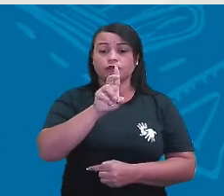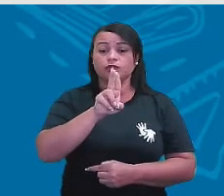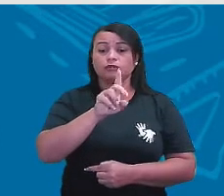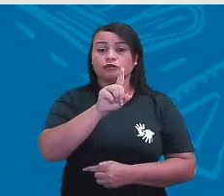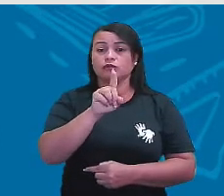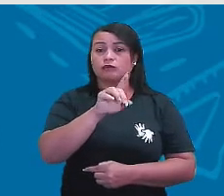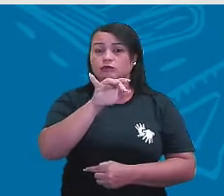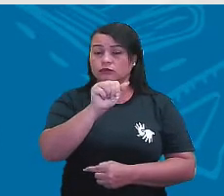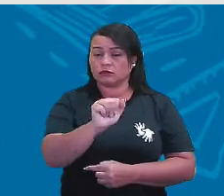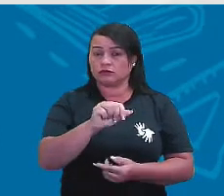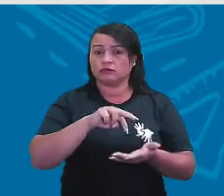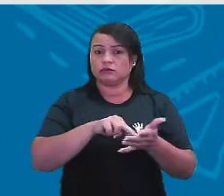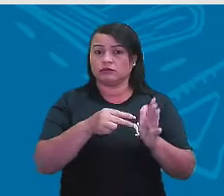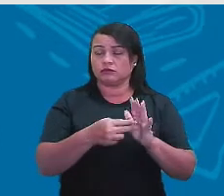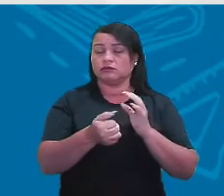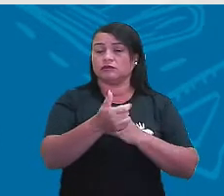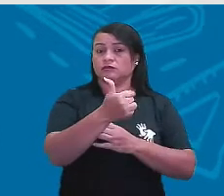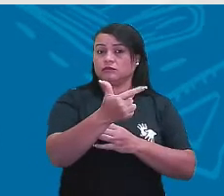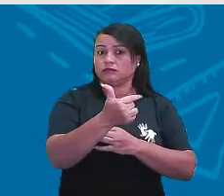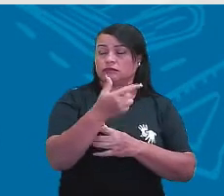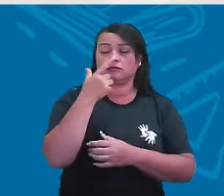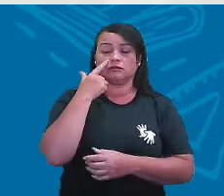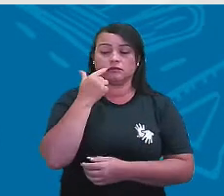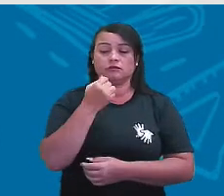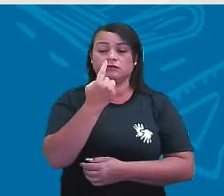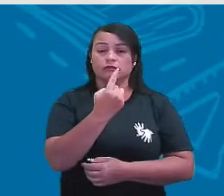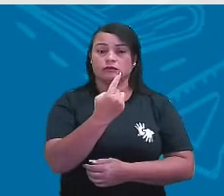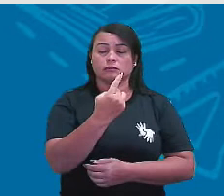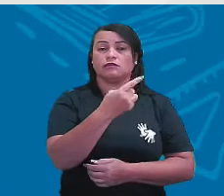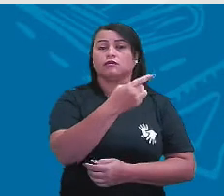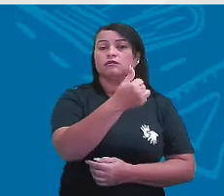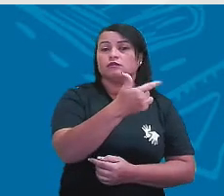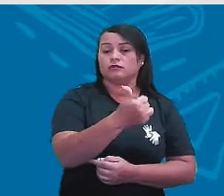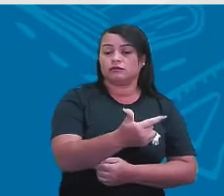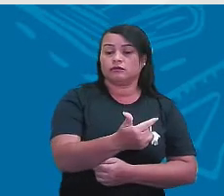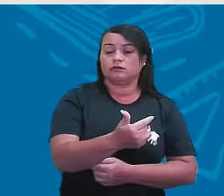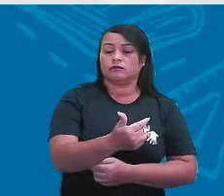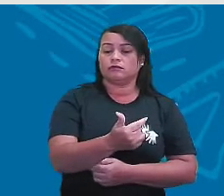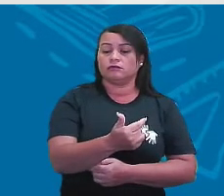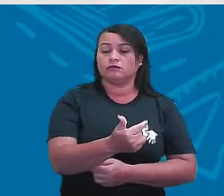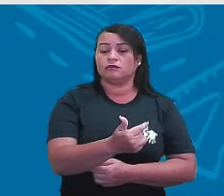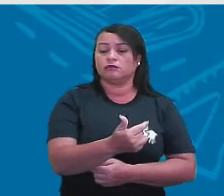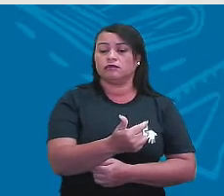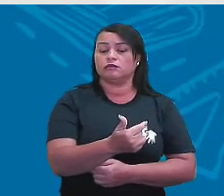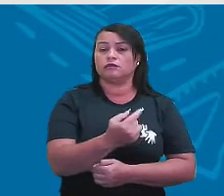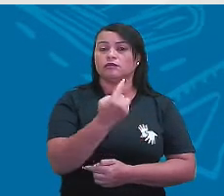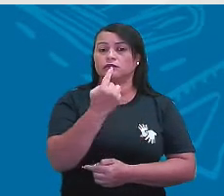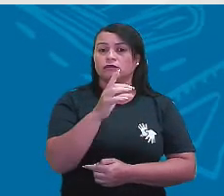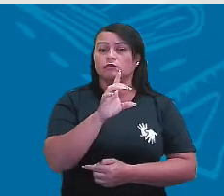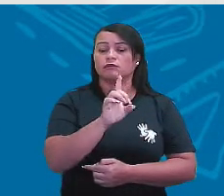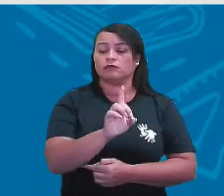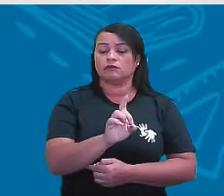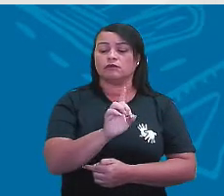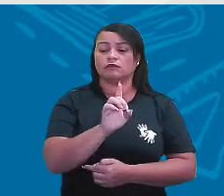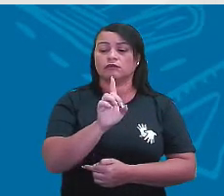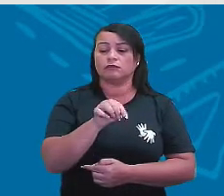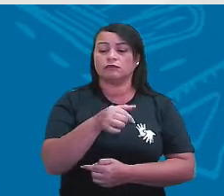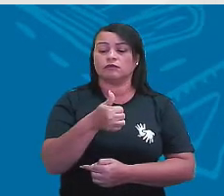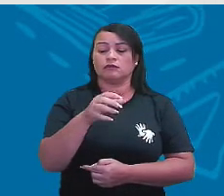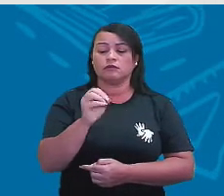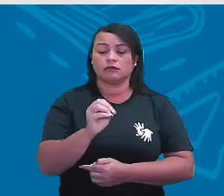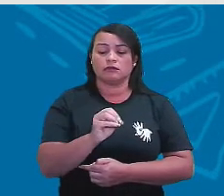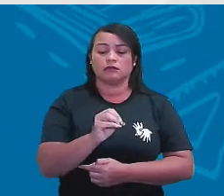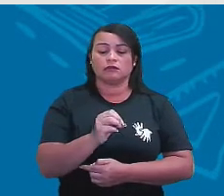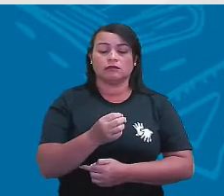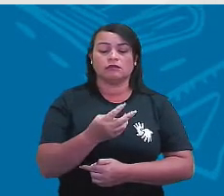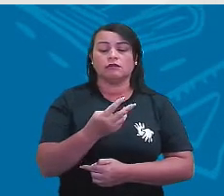Dezenas e meia dúzia, né? Ó, uma dúzia é 12. Uma dezena é 10. E